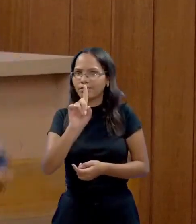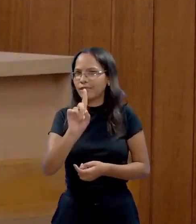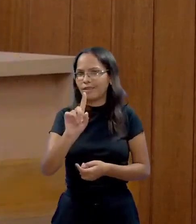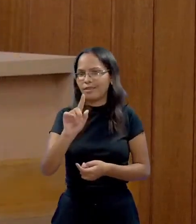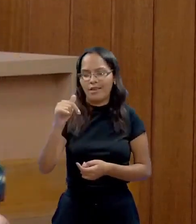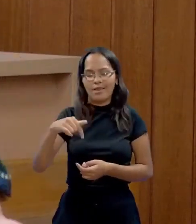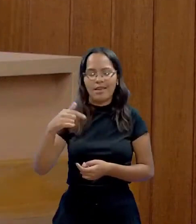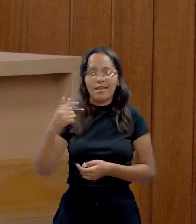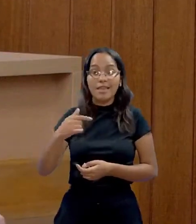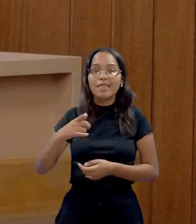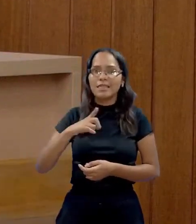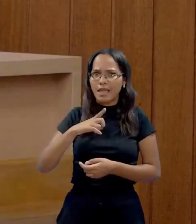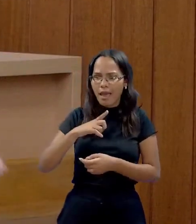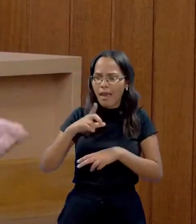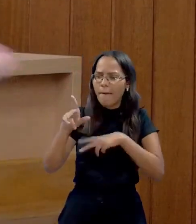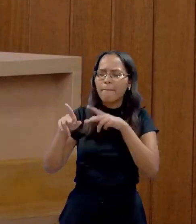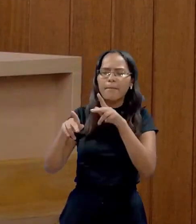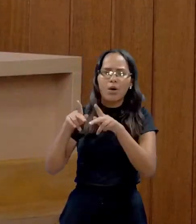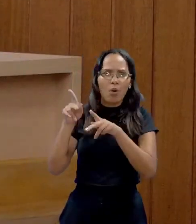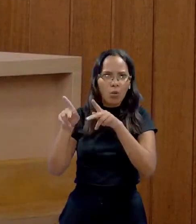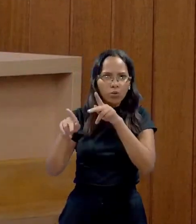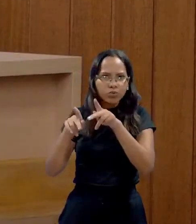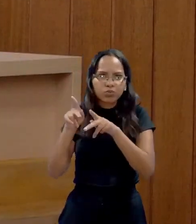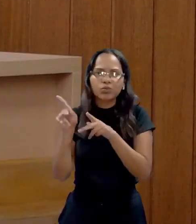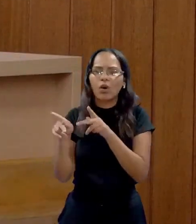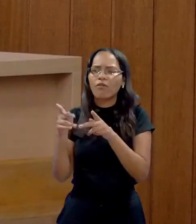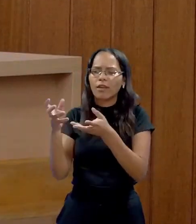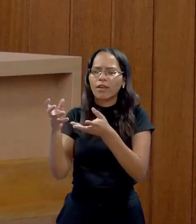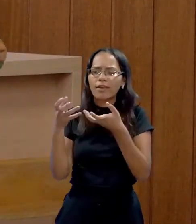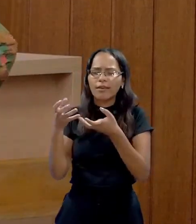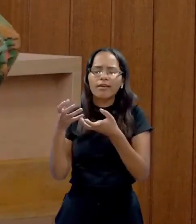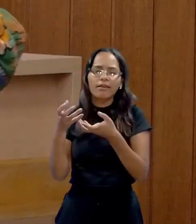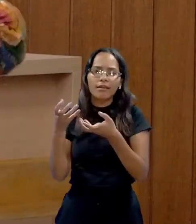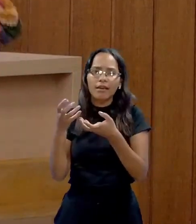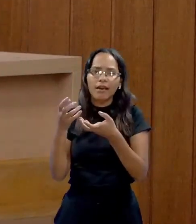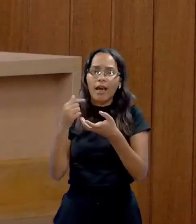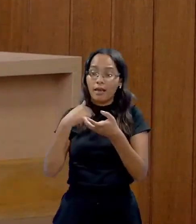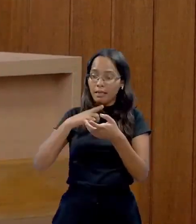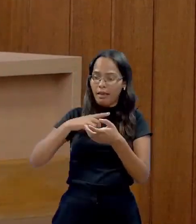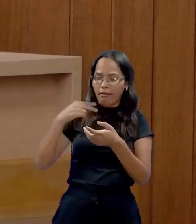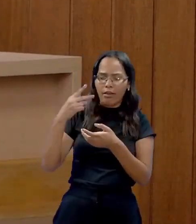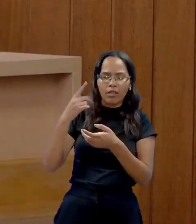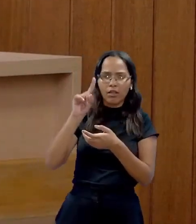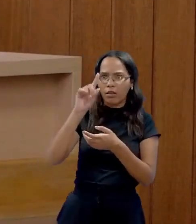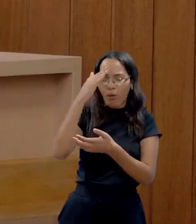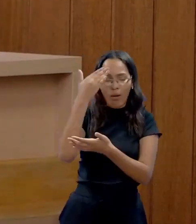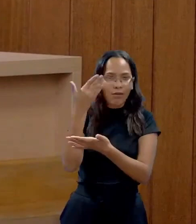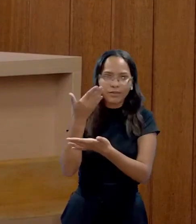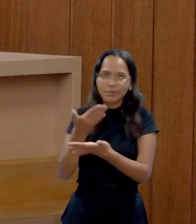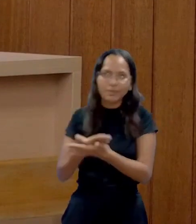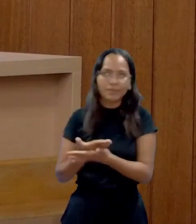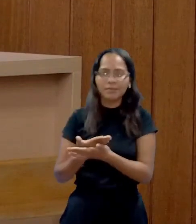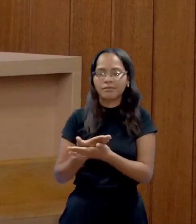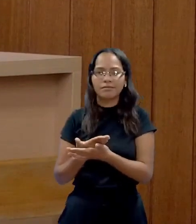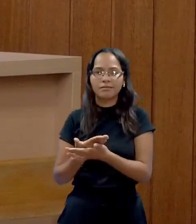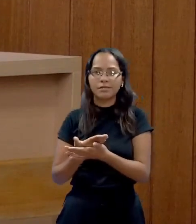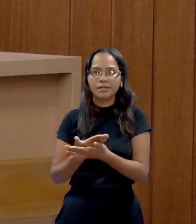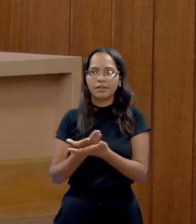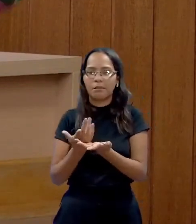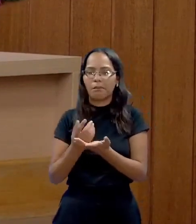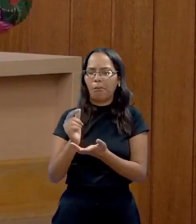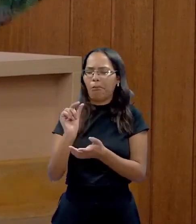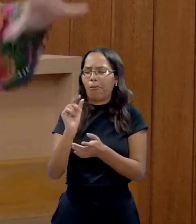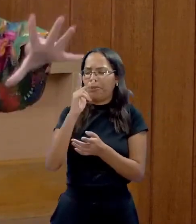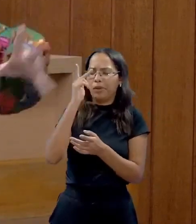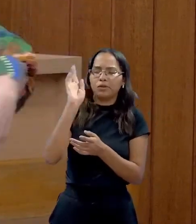galeria, aqui tem vereadora na oposição. A gente não vai aceitar que meia dúzia de gente que já vendeu